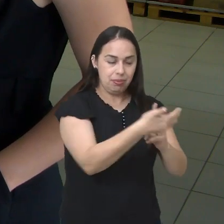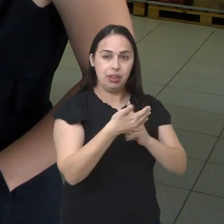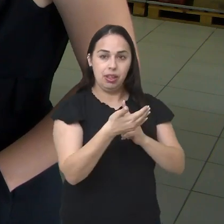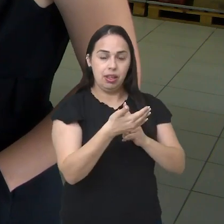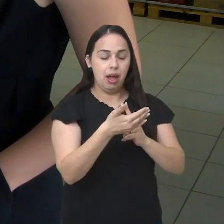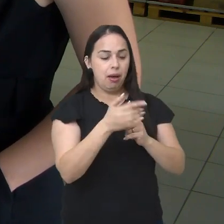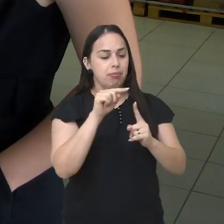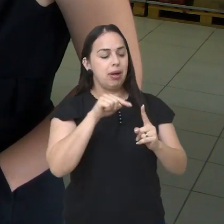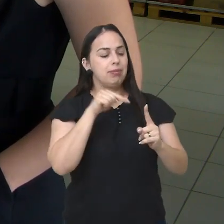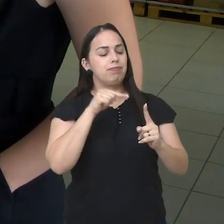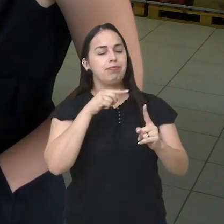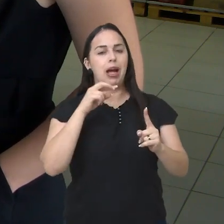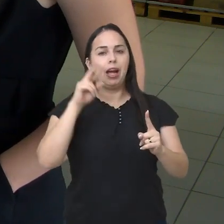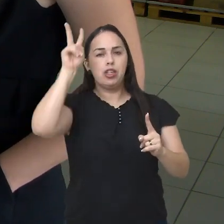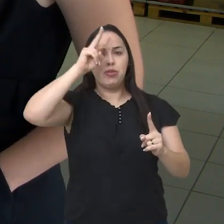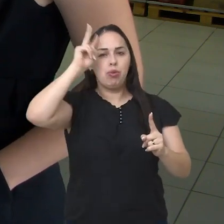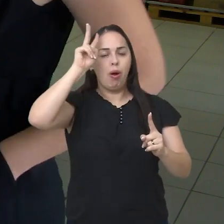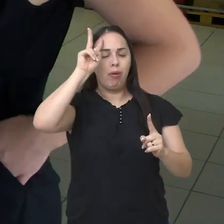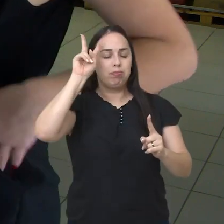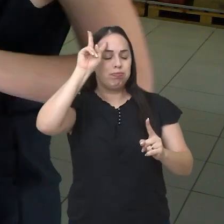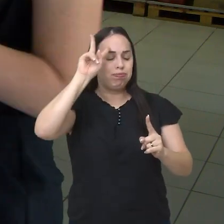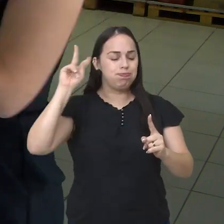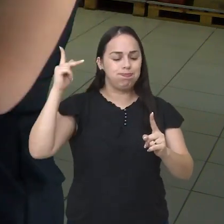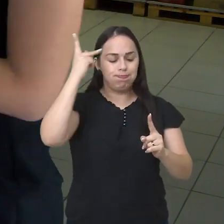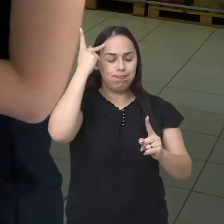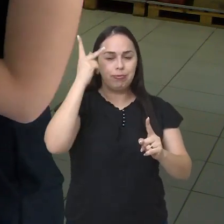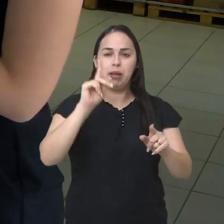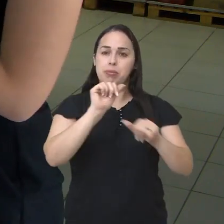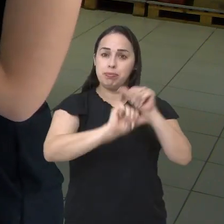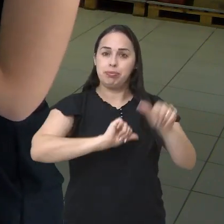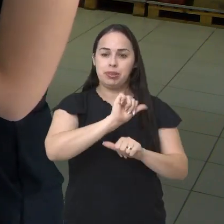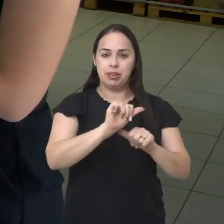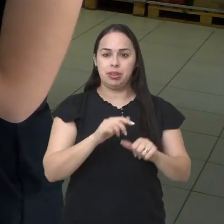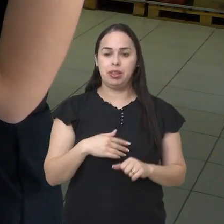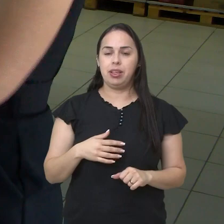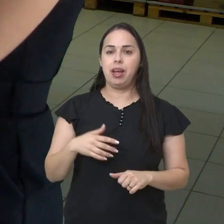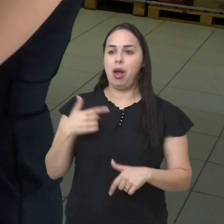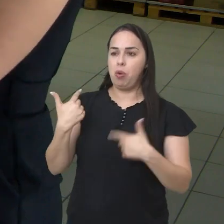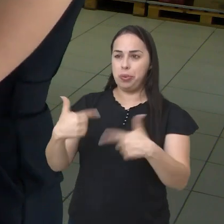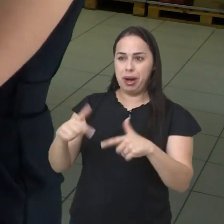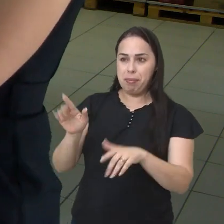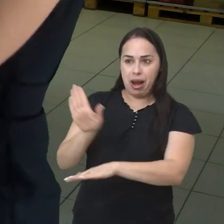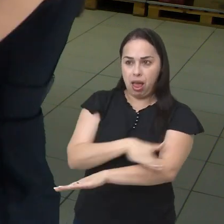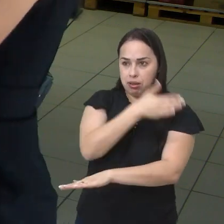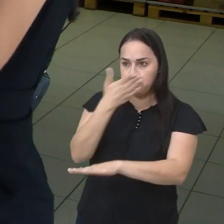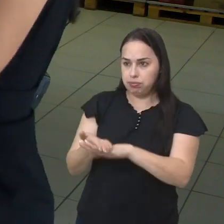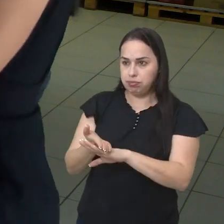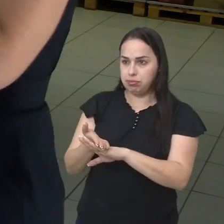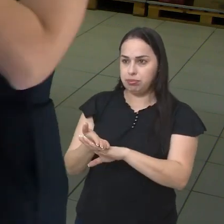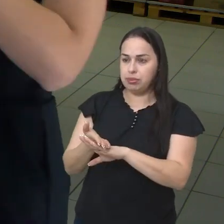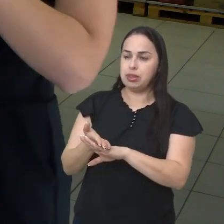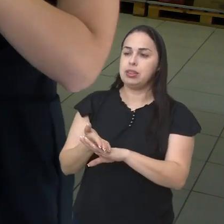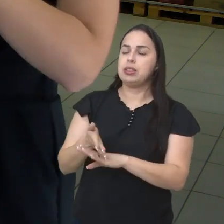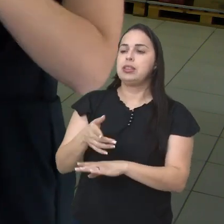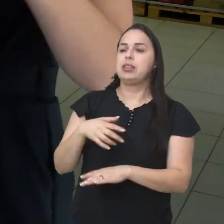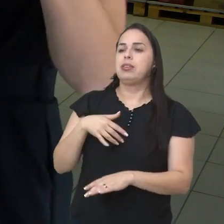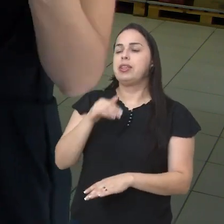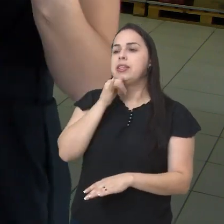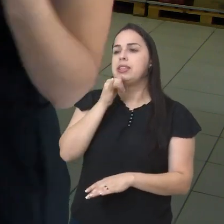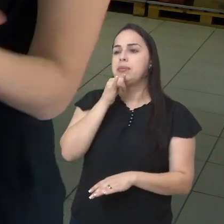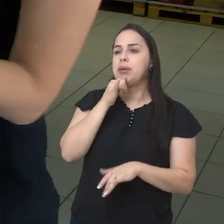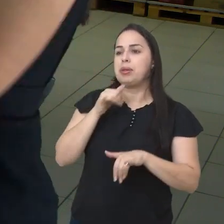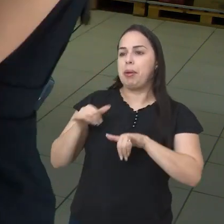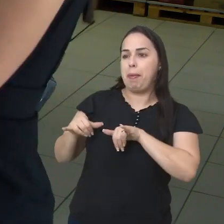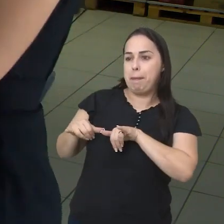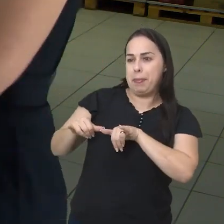mudar a história mesmo dessas famílias. E é um trabalho integral, né? E vai muito além. Vocês têm aqui, nós estamos num